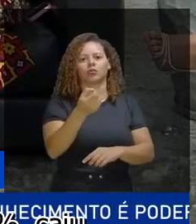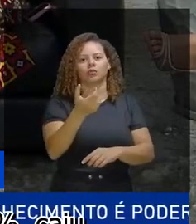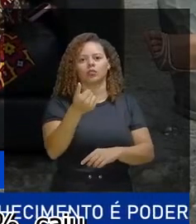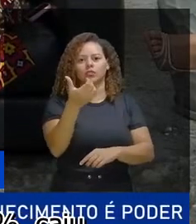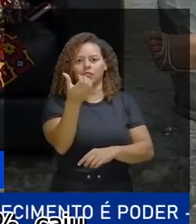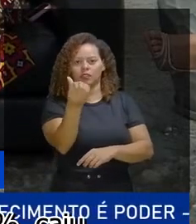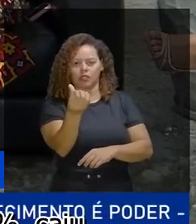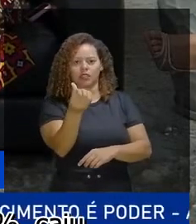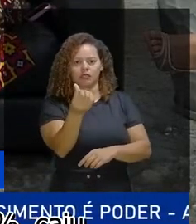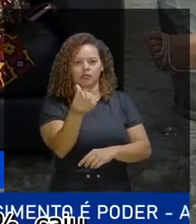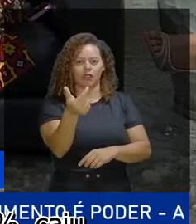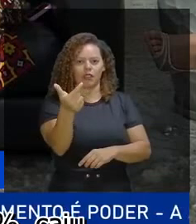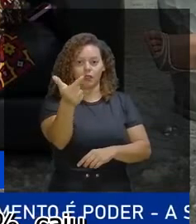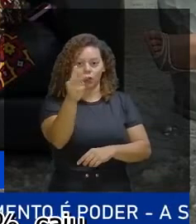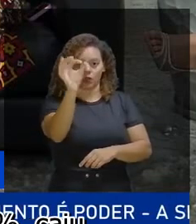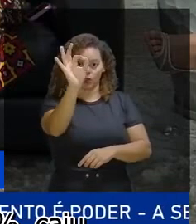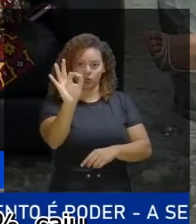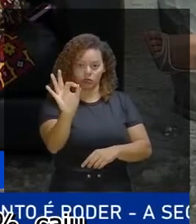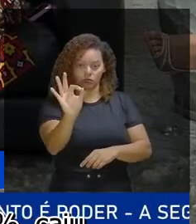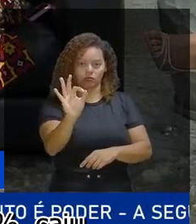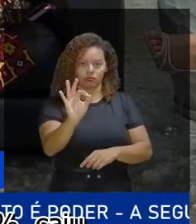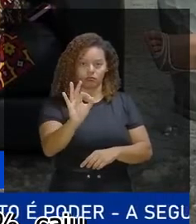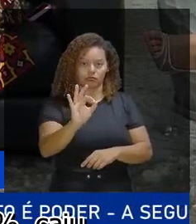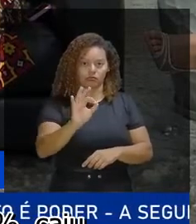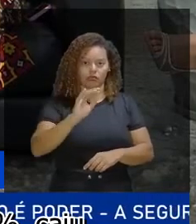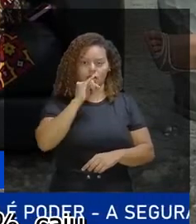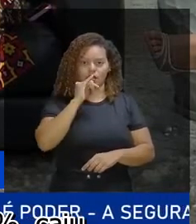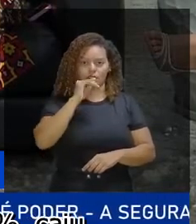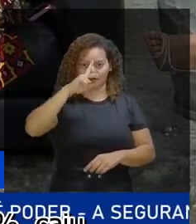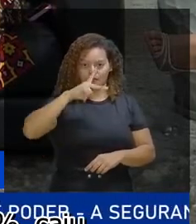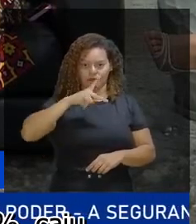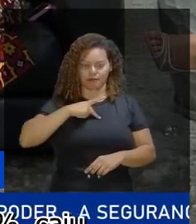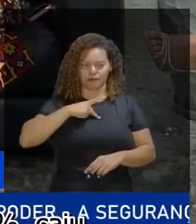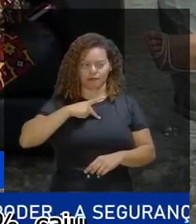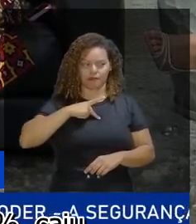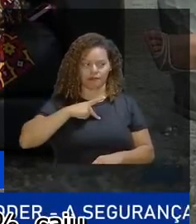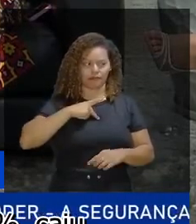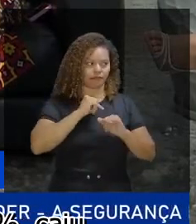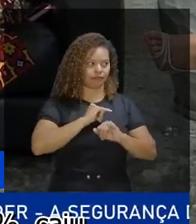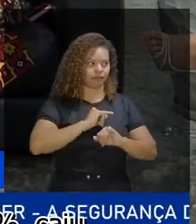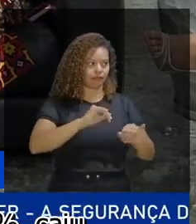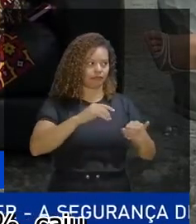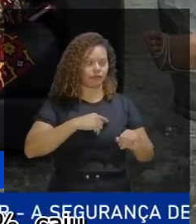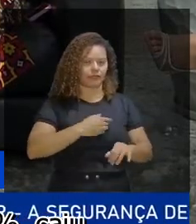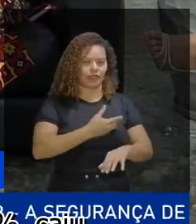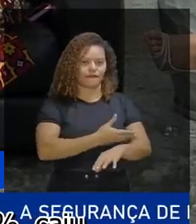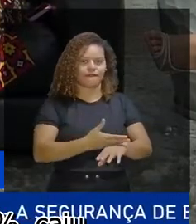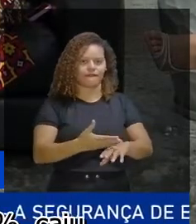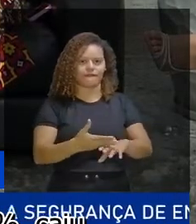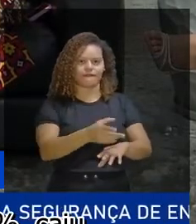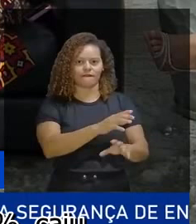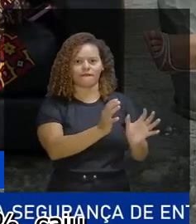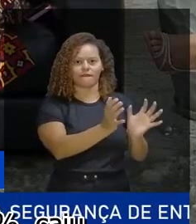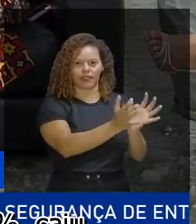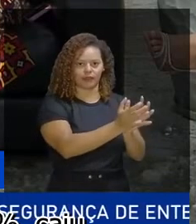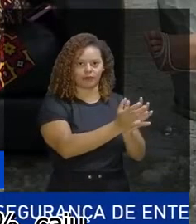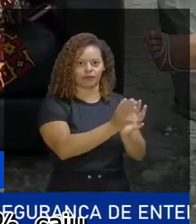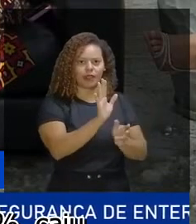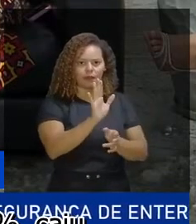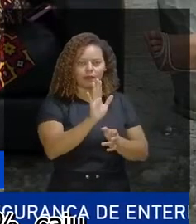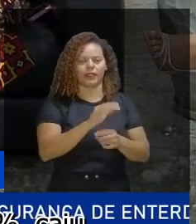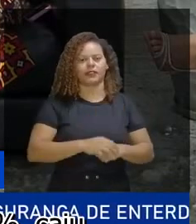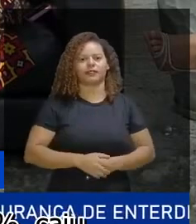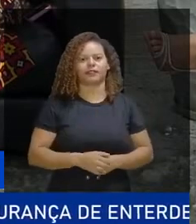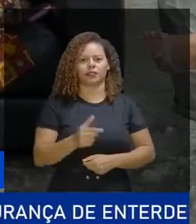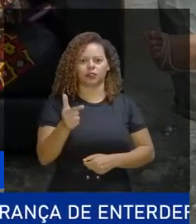22% dos candidatos se declararam brancos. Em 2022,